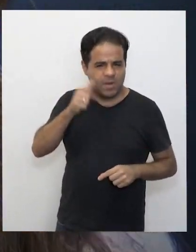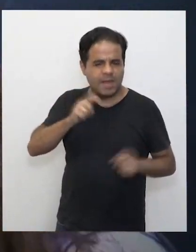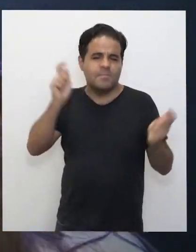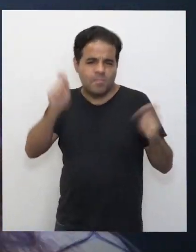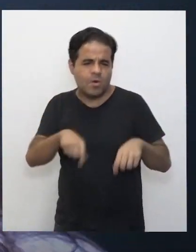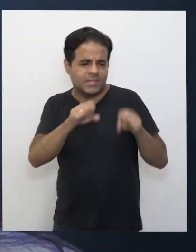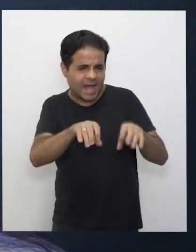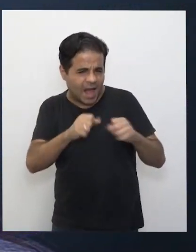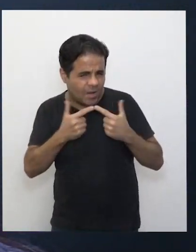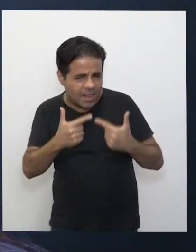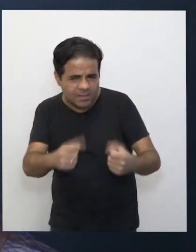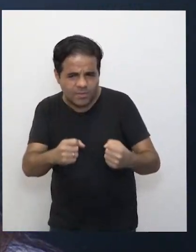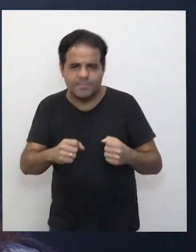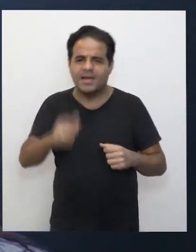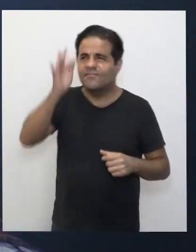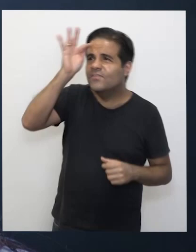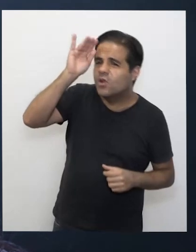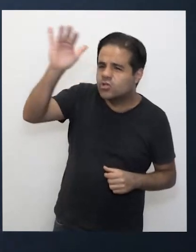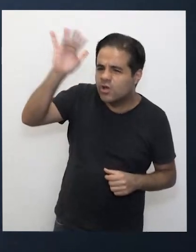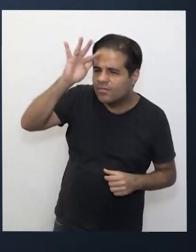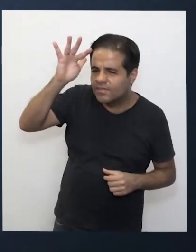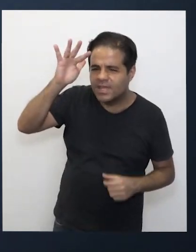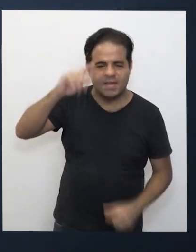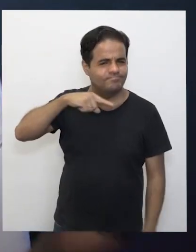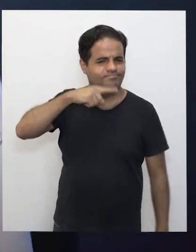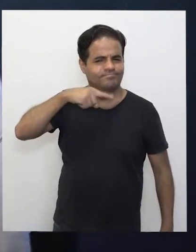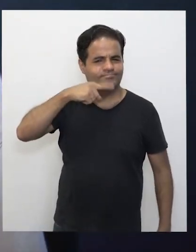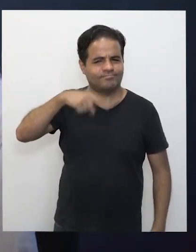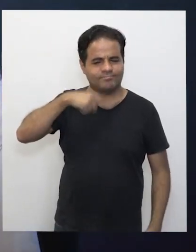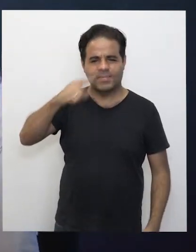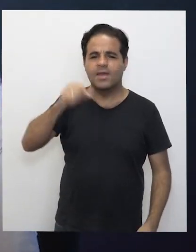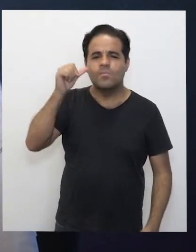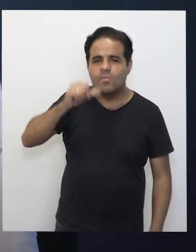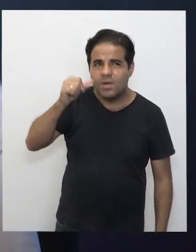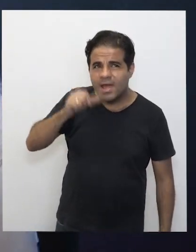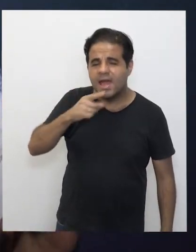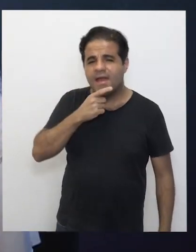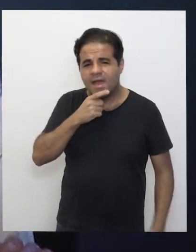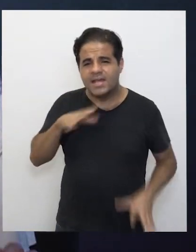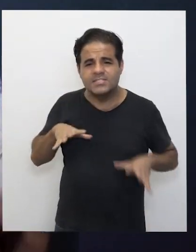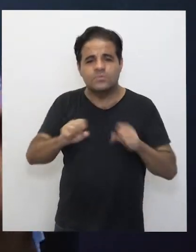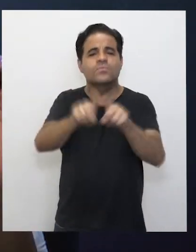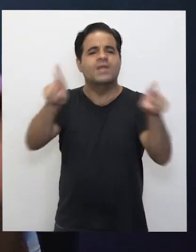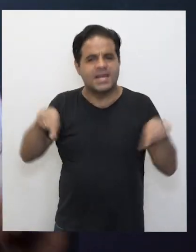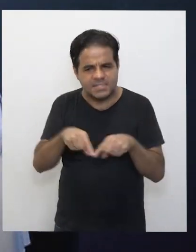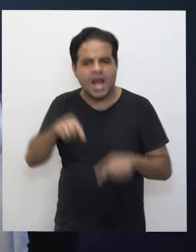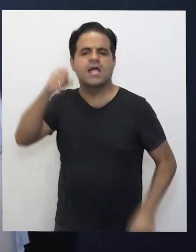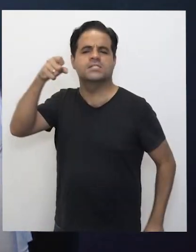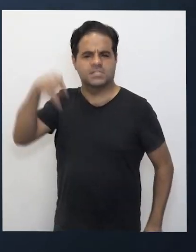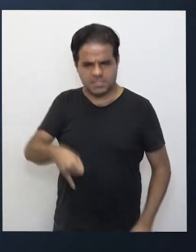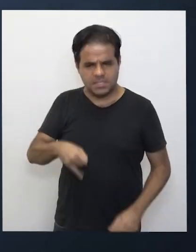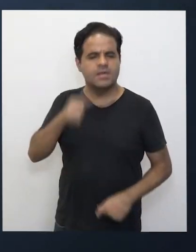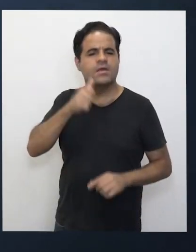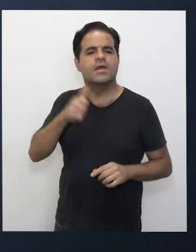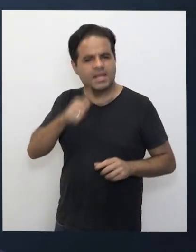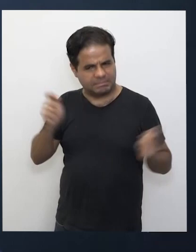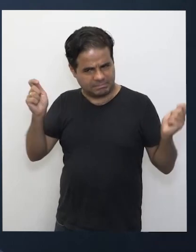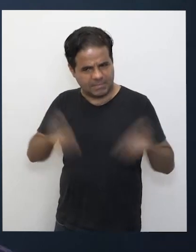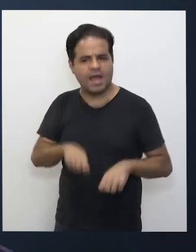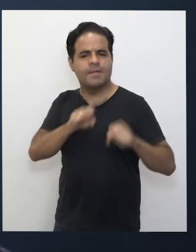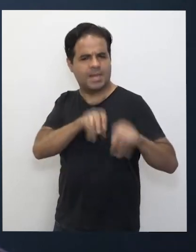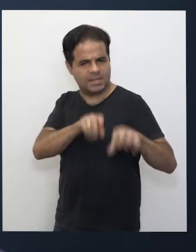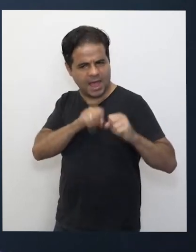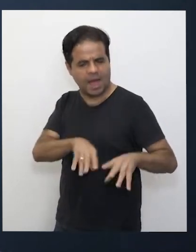dar aula de literatura, mas filosofia. Mulher segura a sala, sim. Mulher